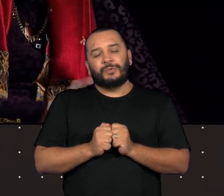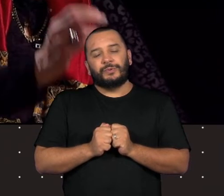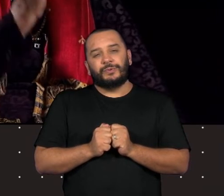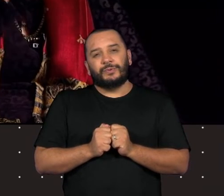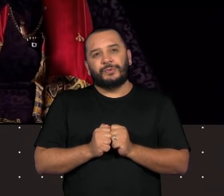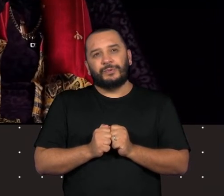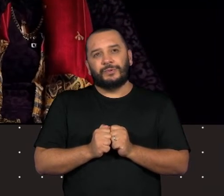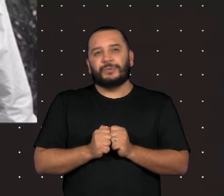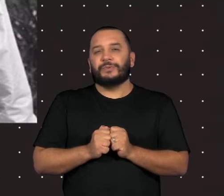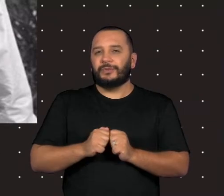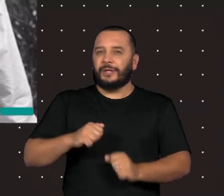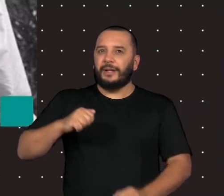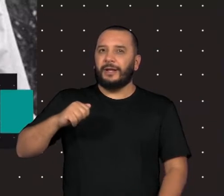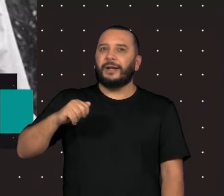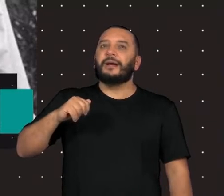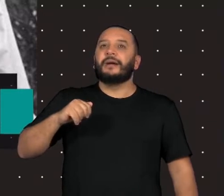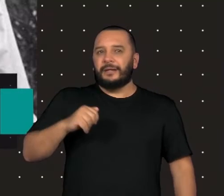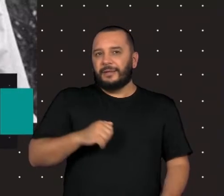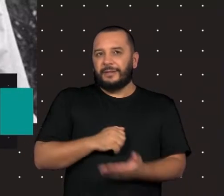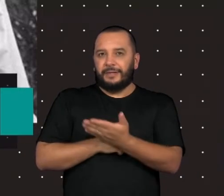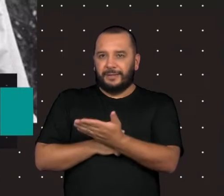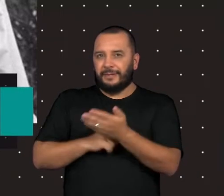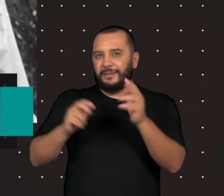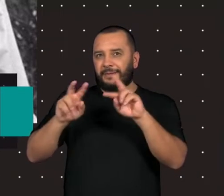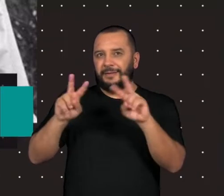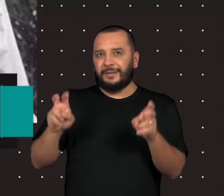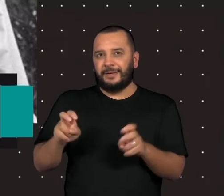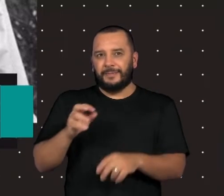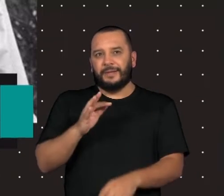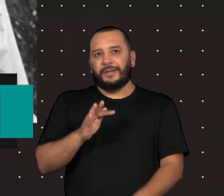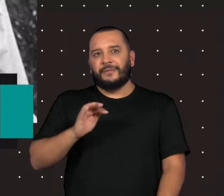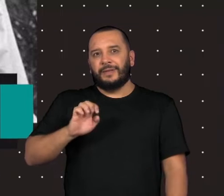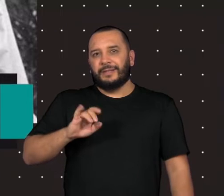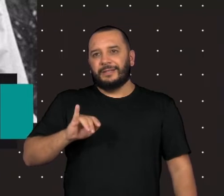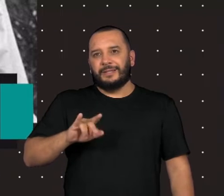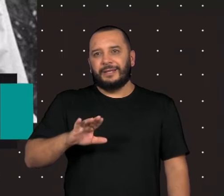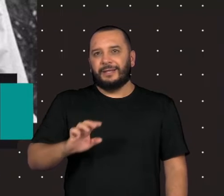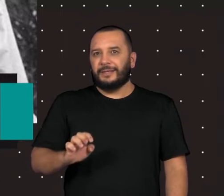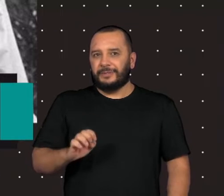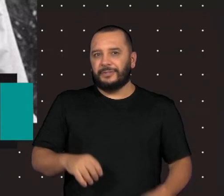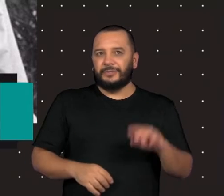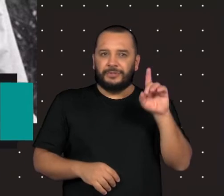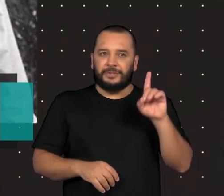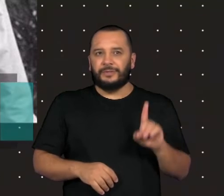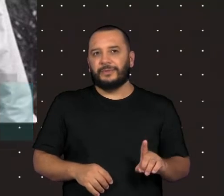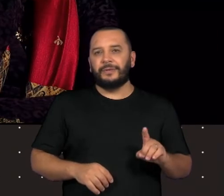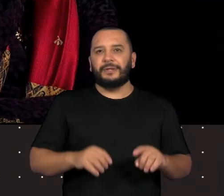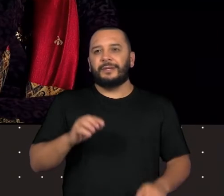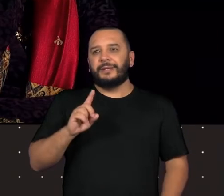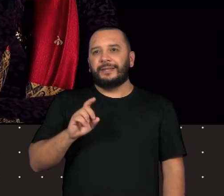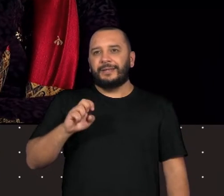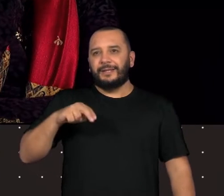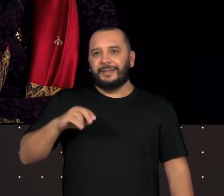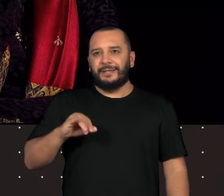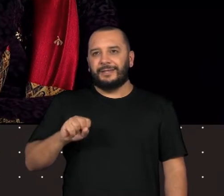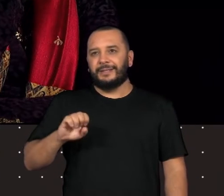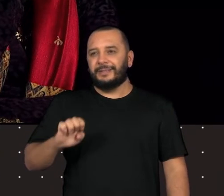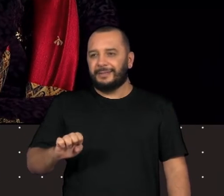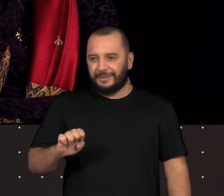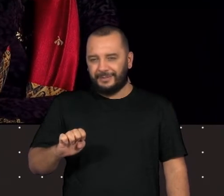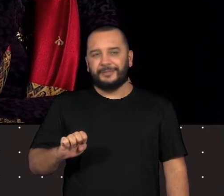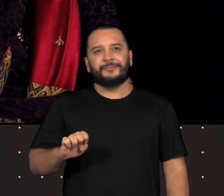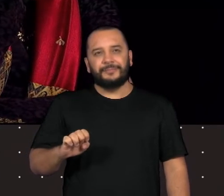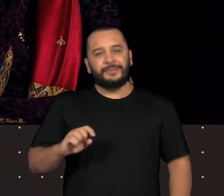do Manuel Carlos, Felicidade, direção de Denise Sarraceni. E aí, cada um foi para um